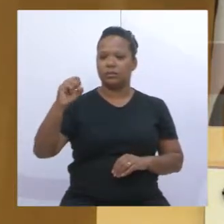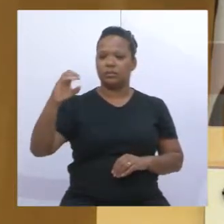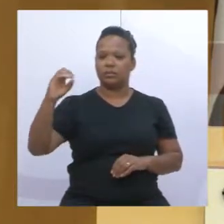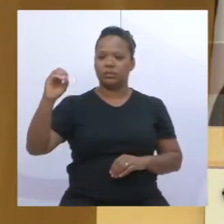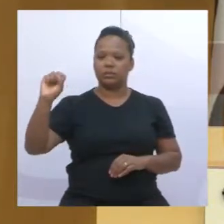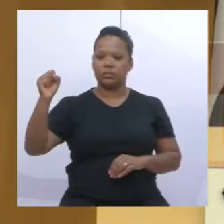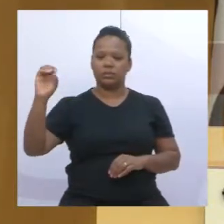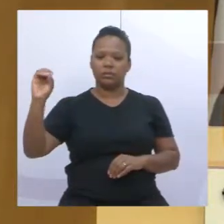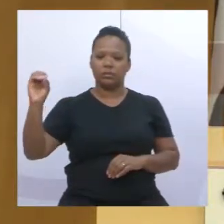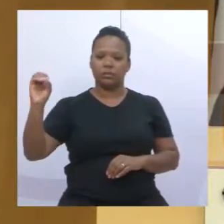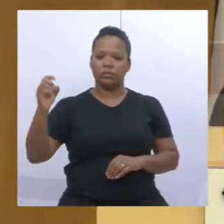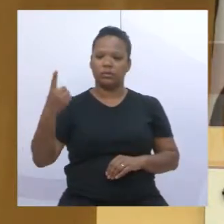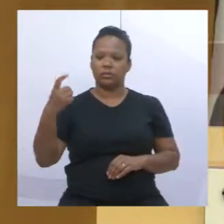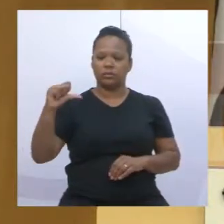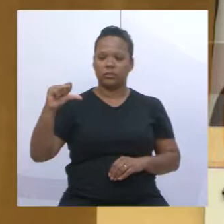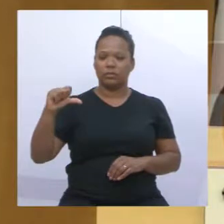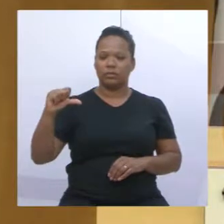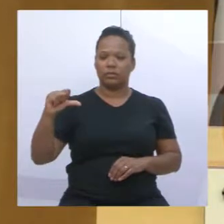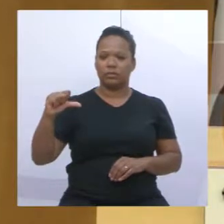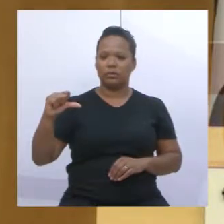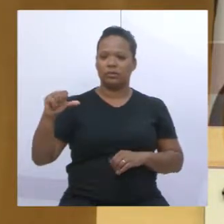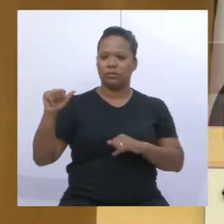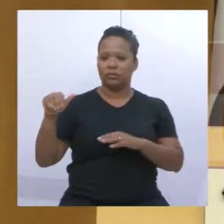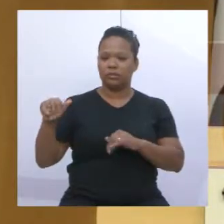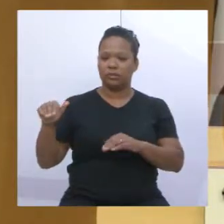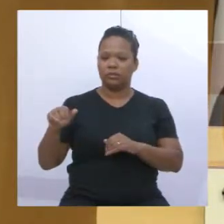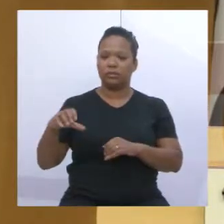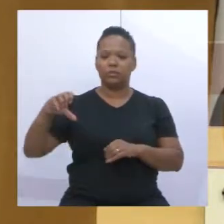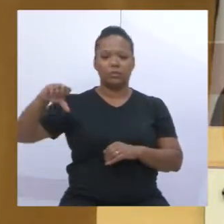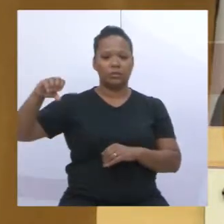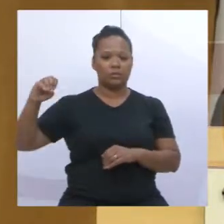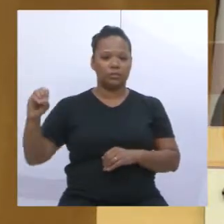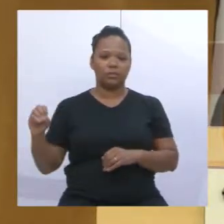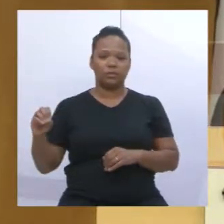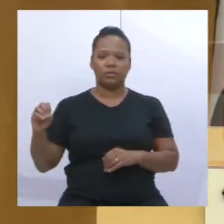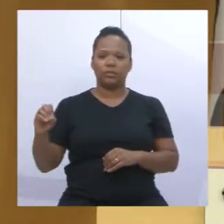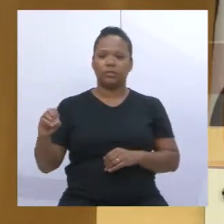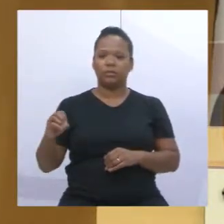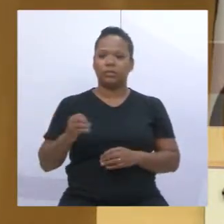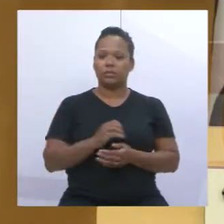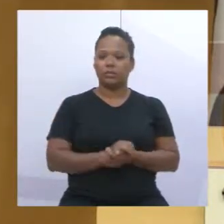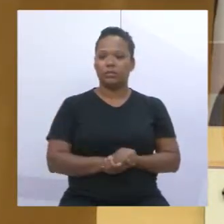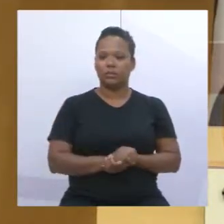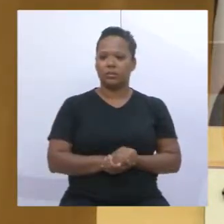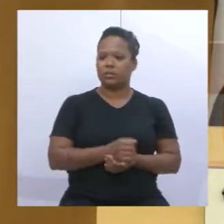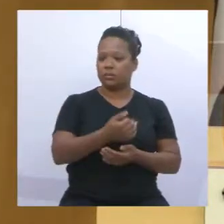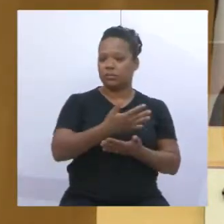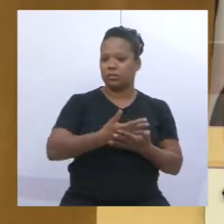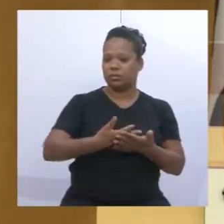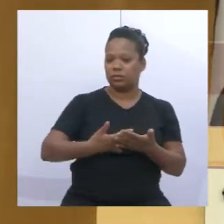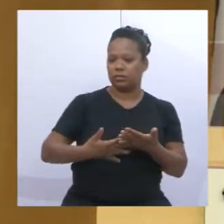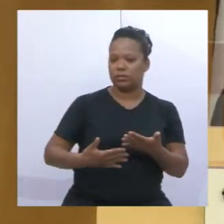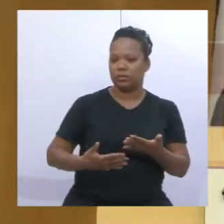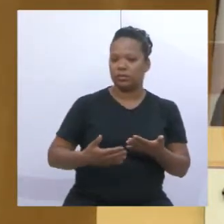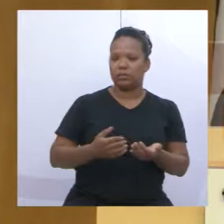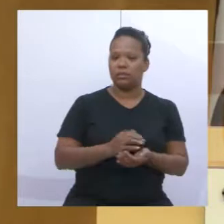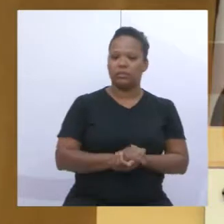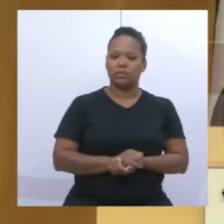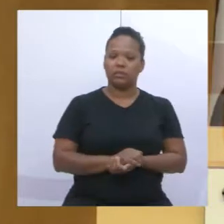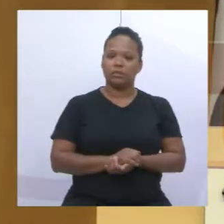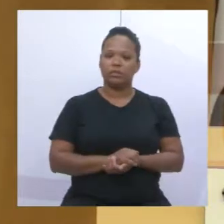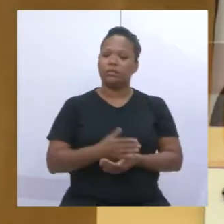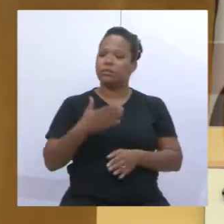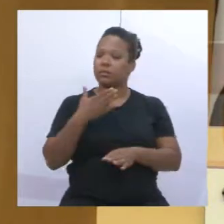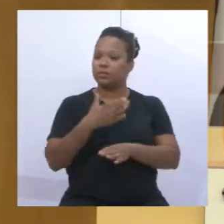19 de setembro de 1990, desregulamentou a prestação do serviço de saúde. Tal